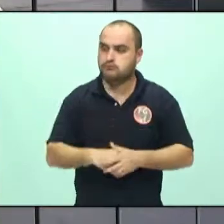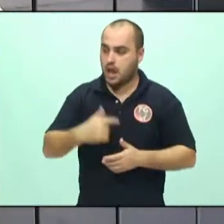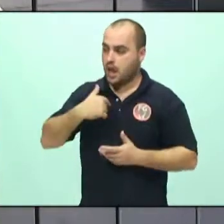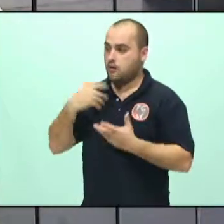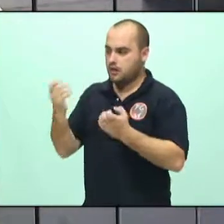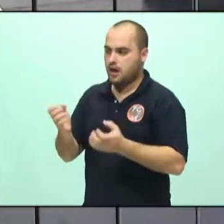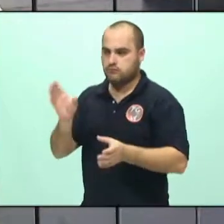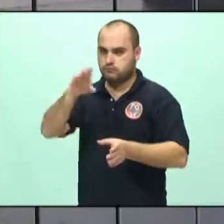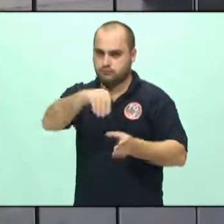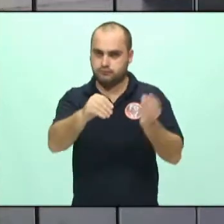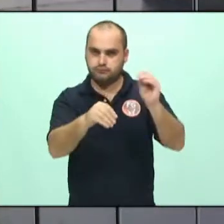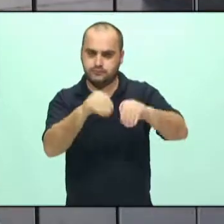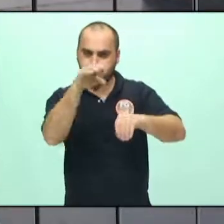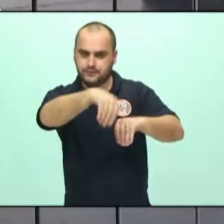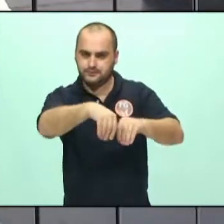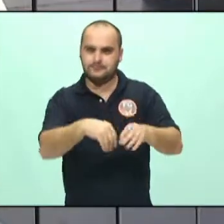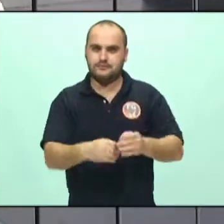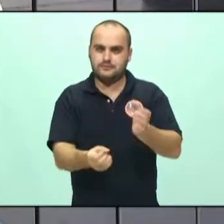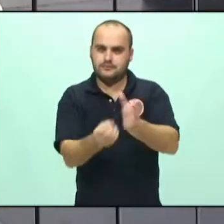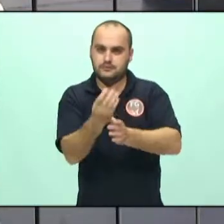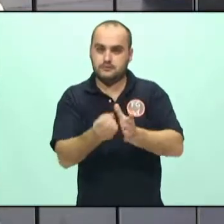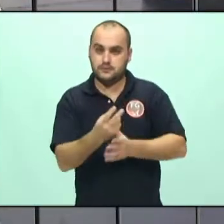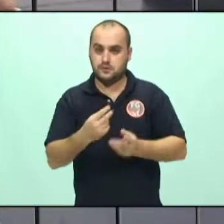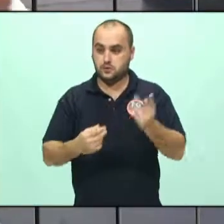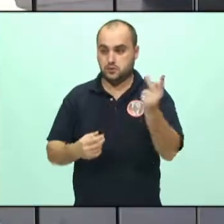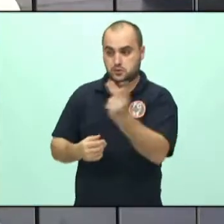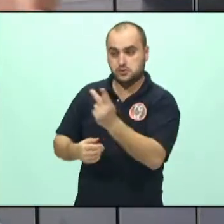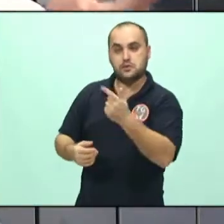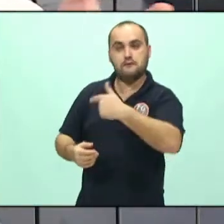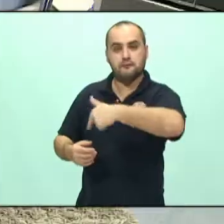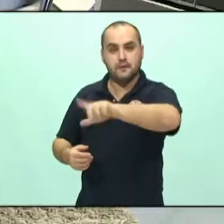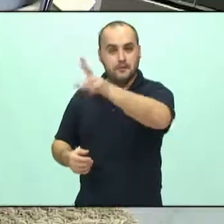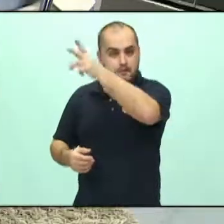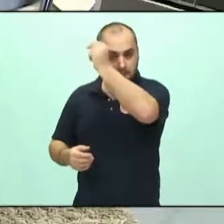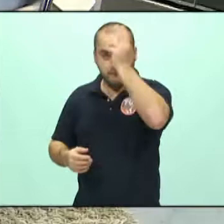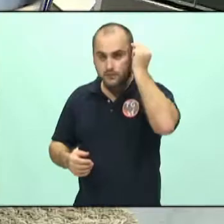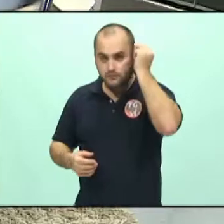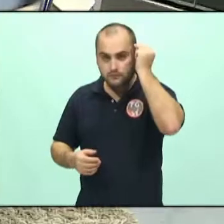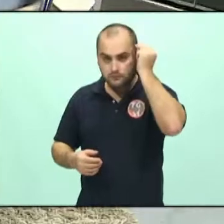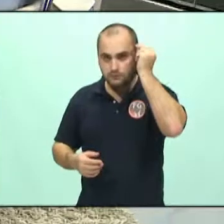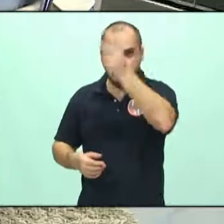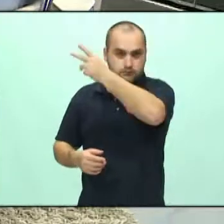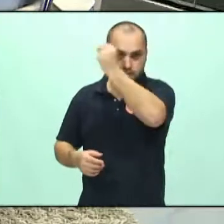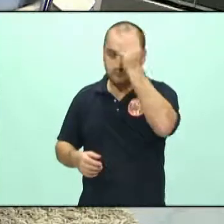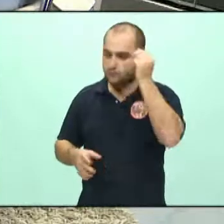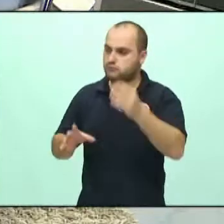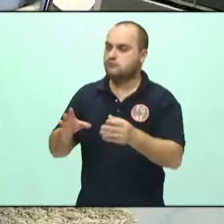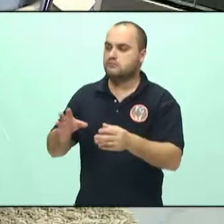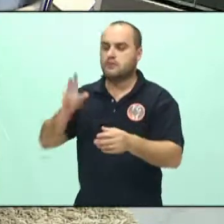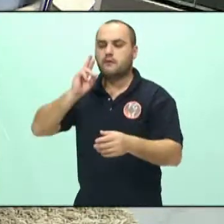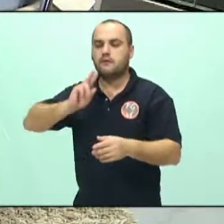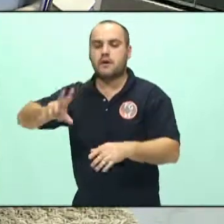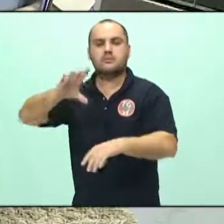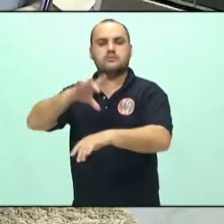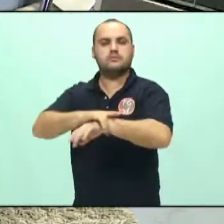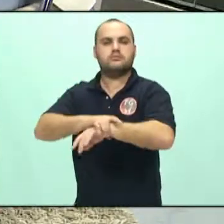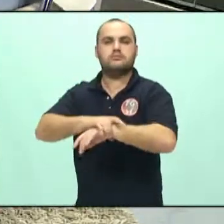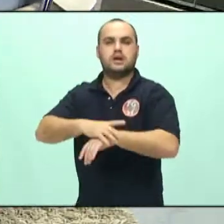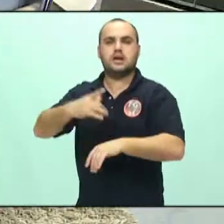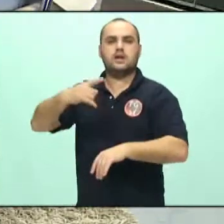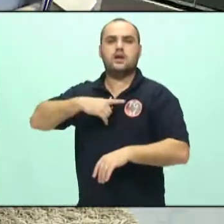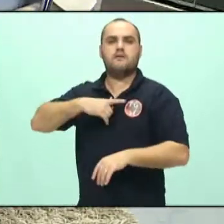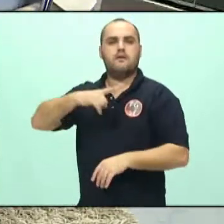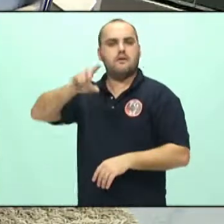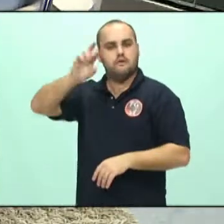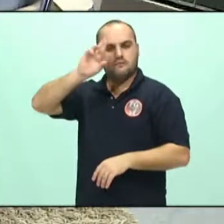terreno do Carlo Antônio. Então nós dois vamos lá na prefeitura, a prefeitura vai ser o intermediador para garantir de que eu não vou me apoderar do teu